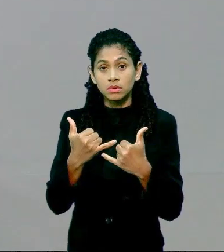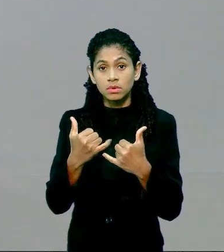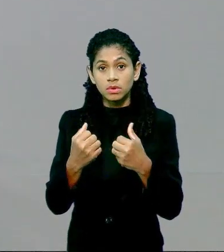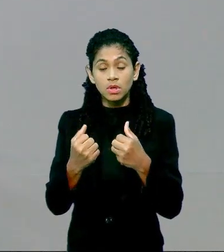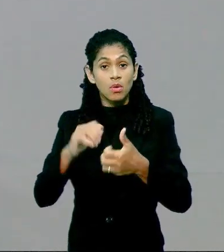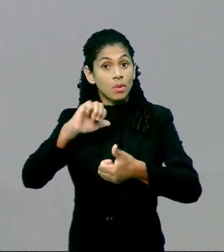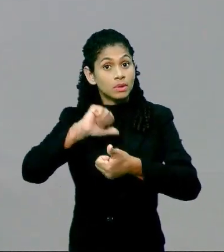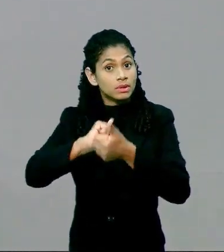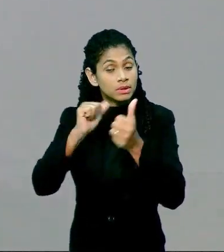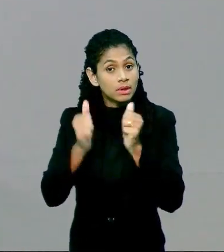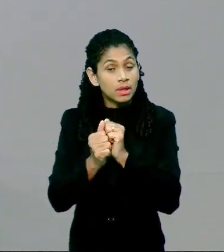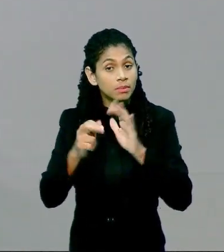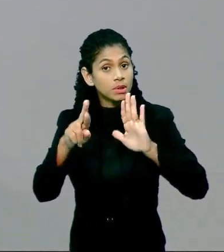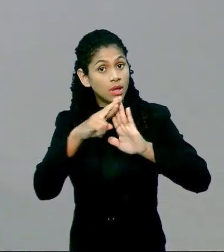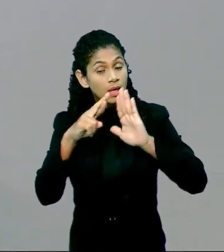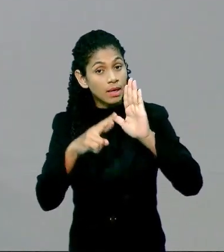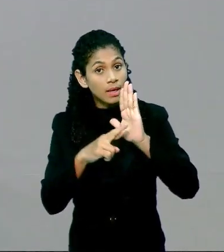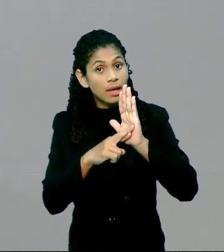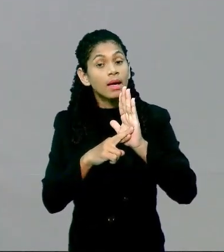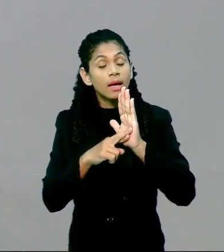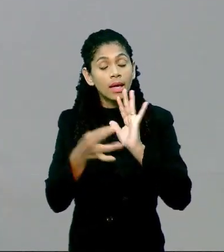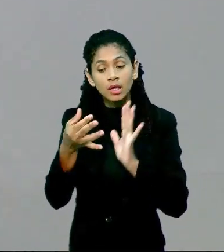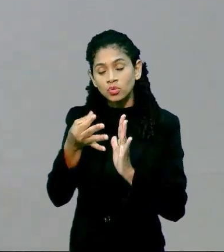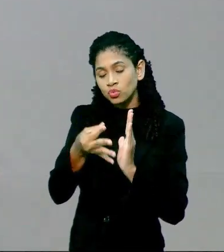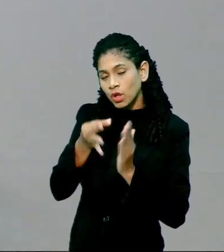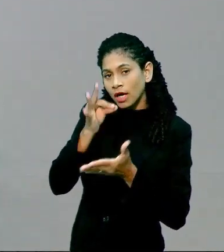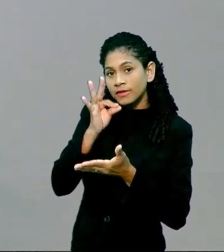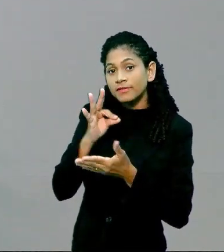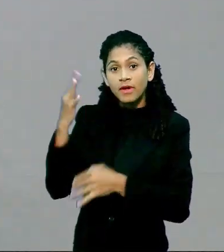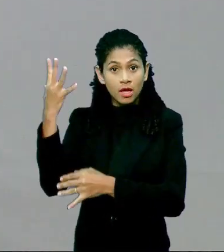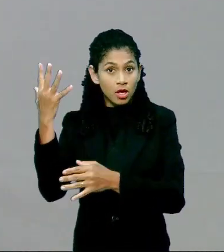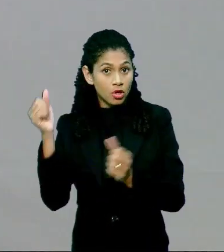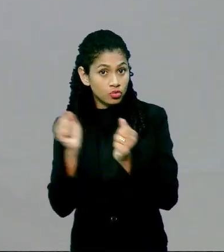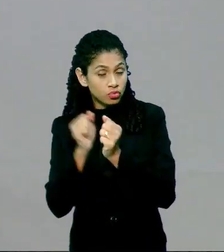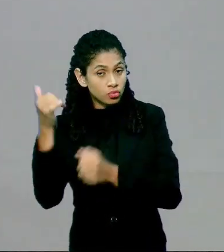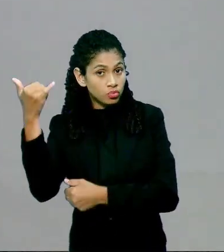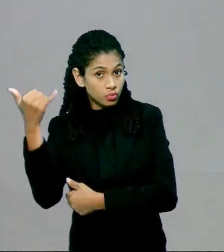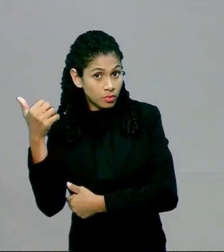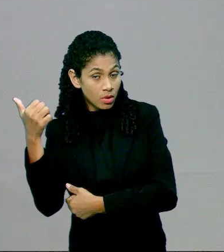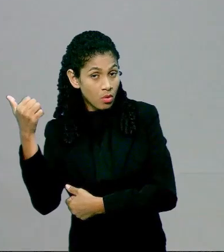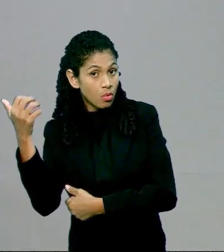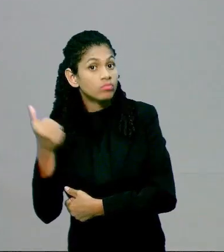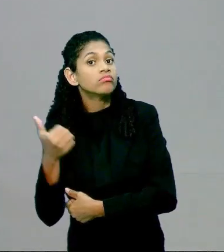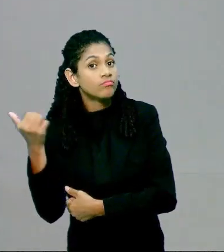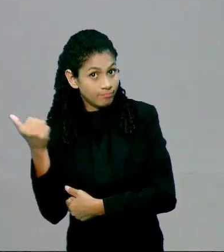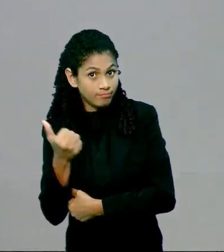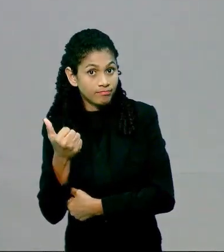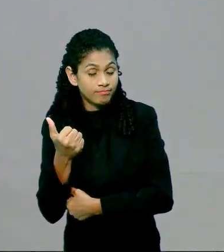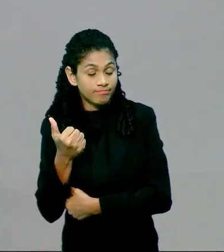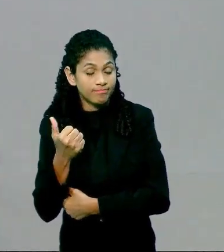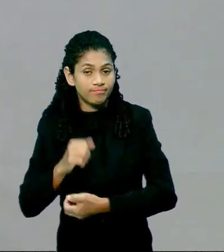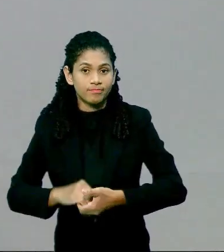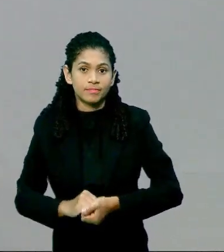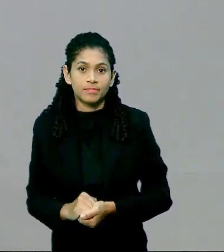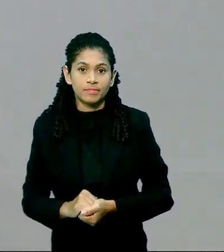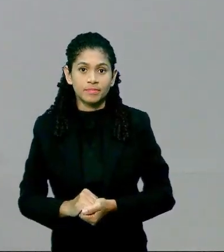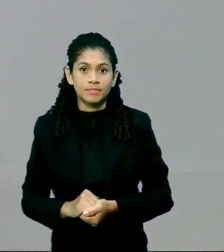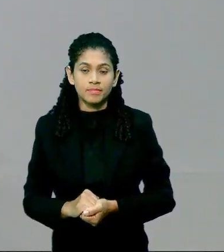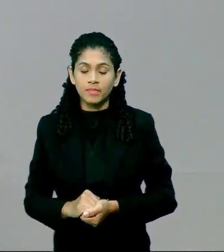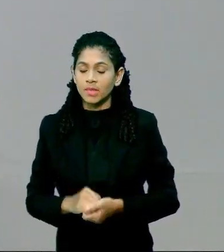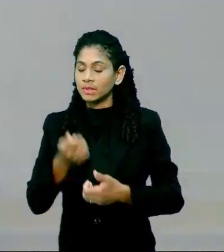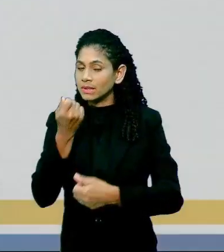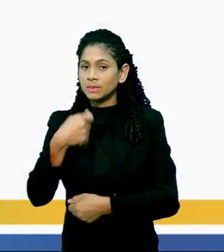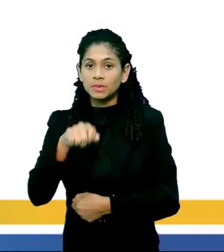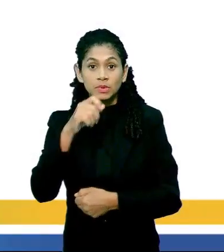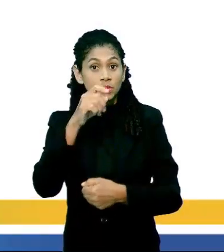Então, pode, porque a gente consegue adaptar. Então, vejam que possivelmente a gente já tem um gabarito aí e a gente nem precisou ler o